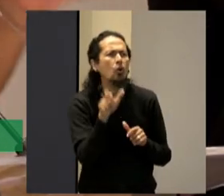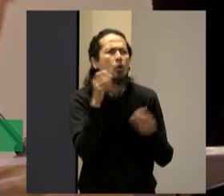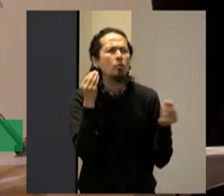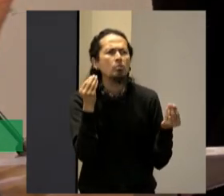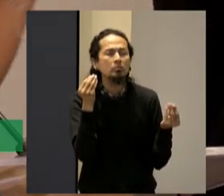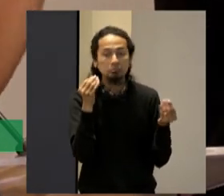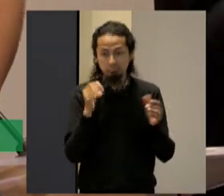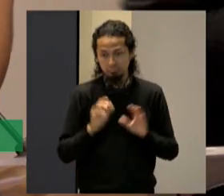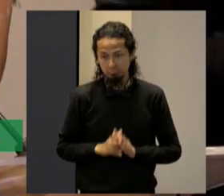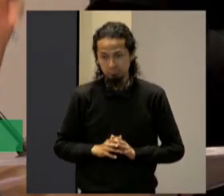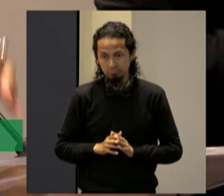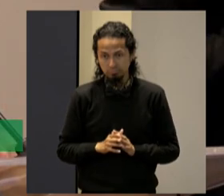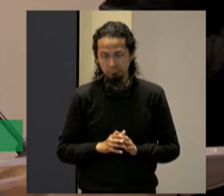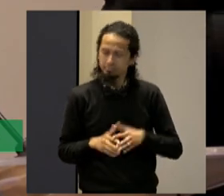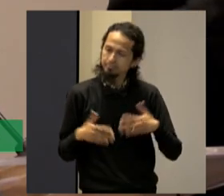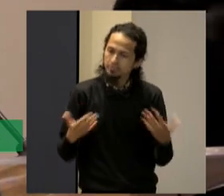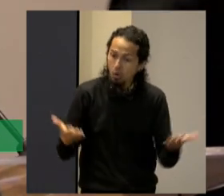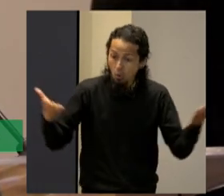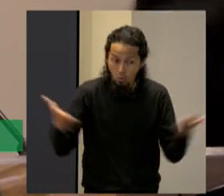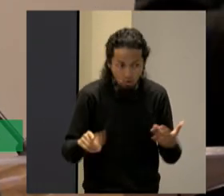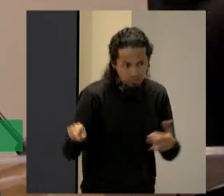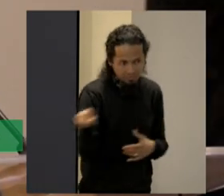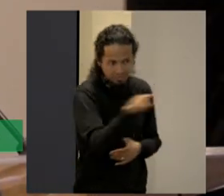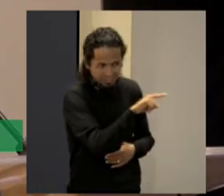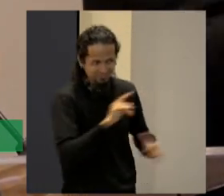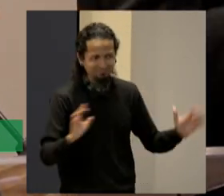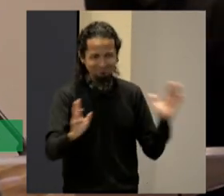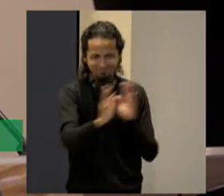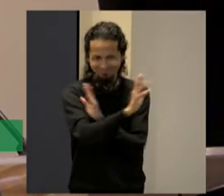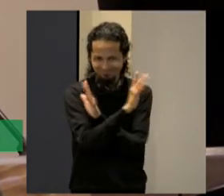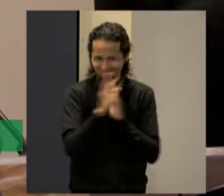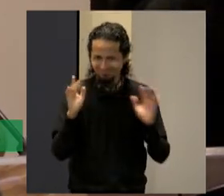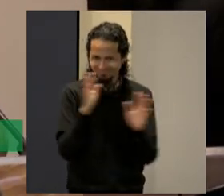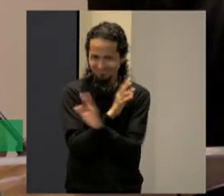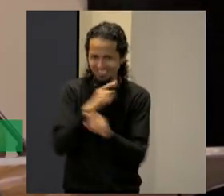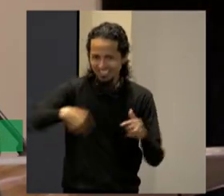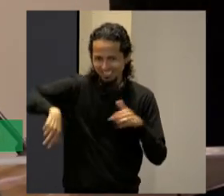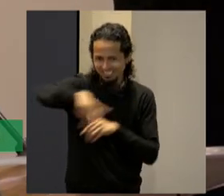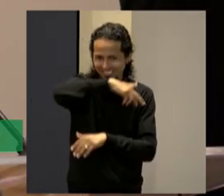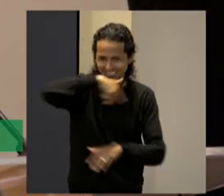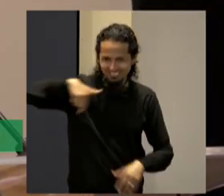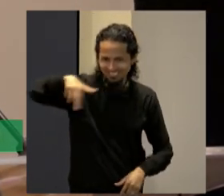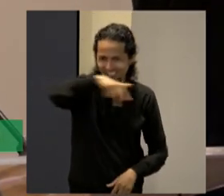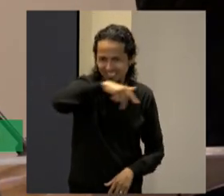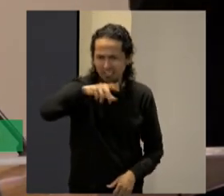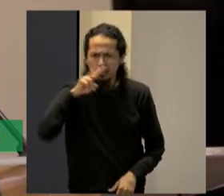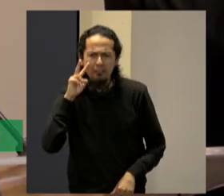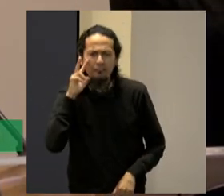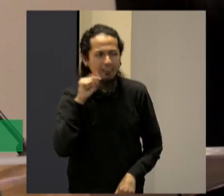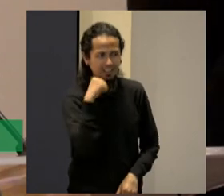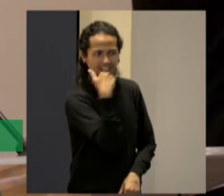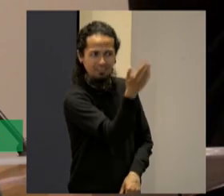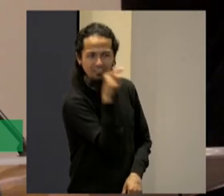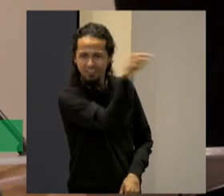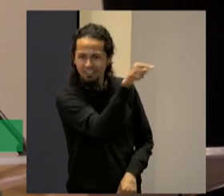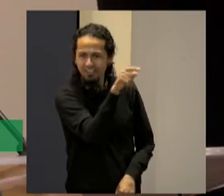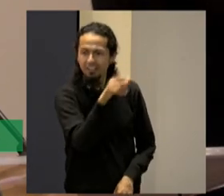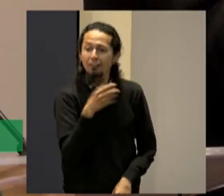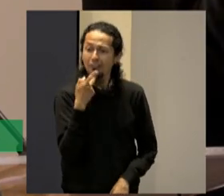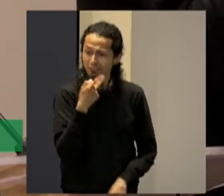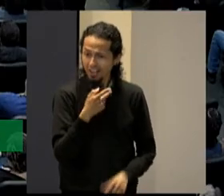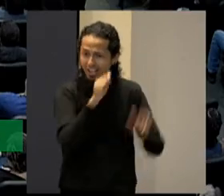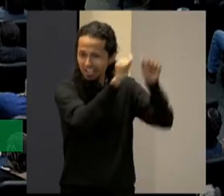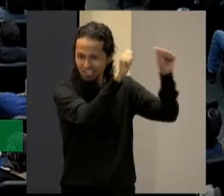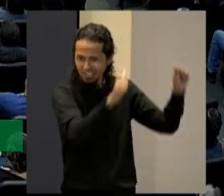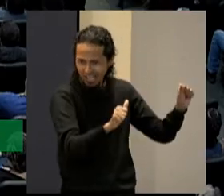estiverem entrando, circulando por aqui, antes de entrarem diretamente no auditório, dê uma passadinha, dê um oi para a Antonieta lá